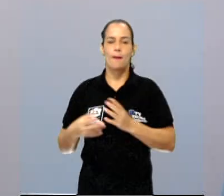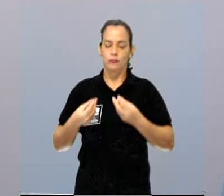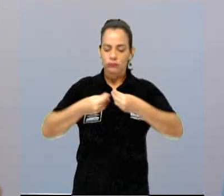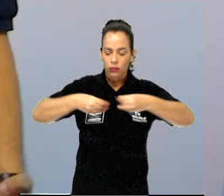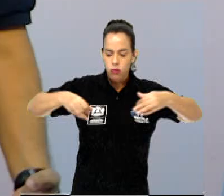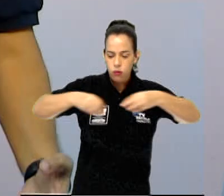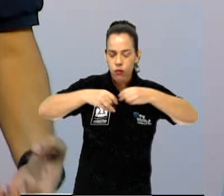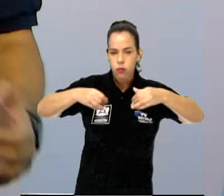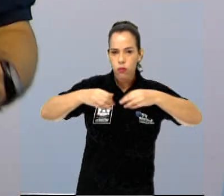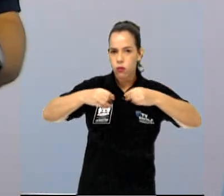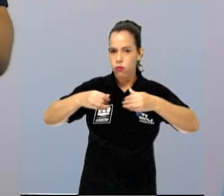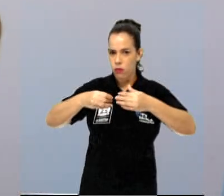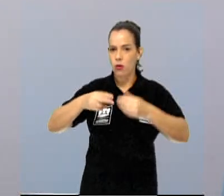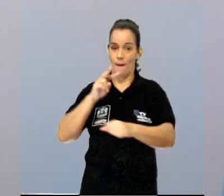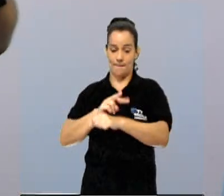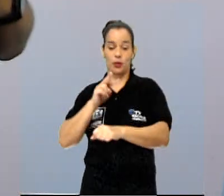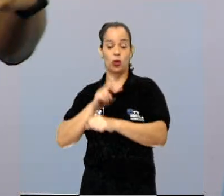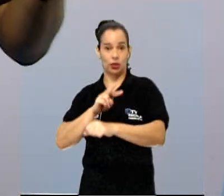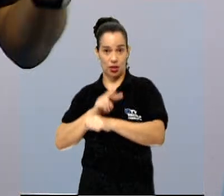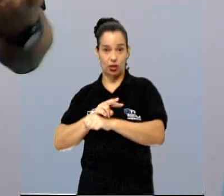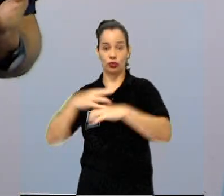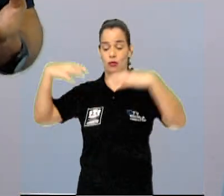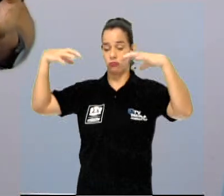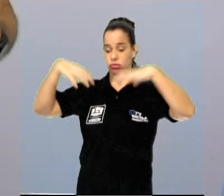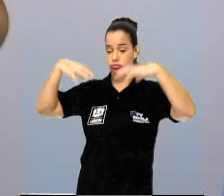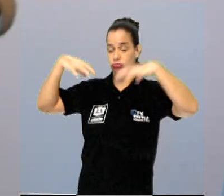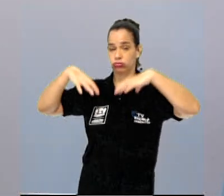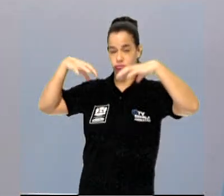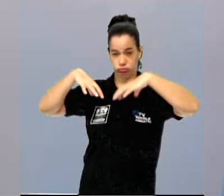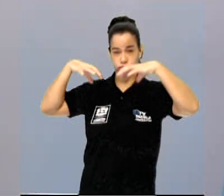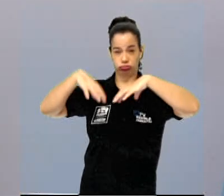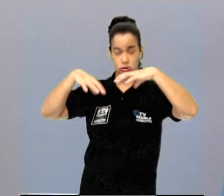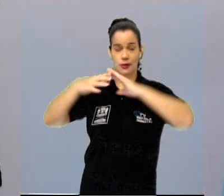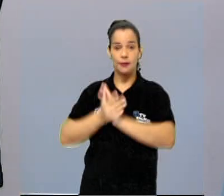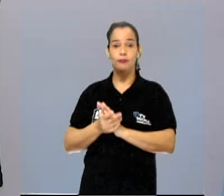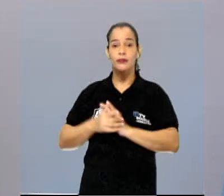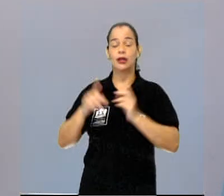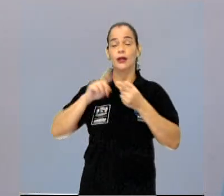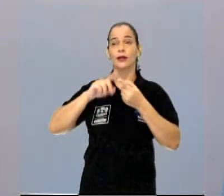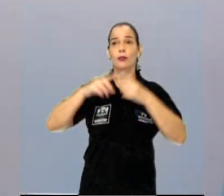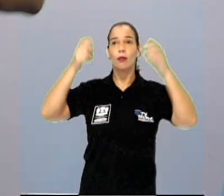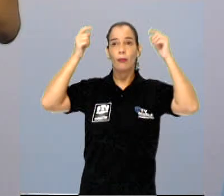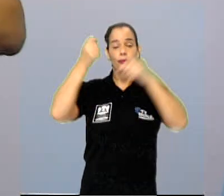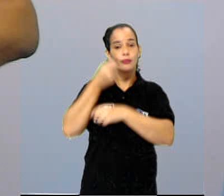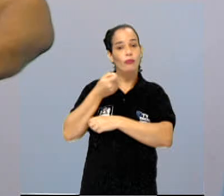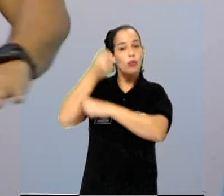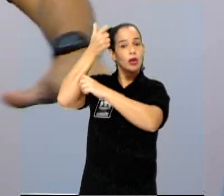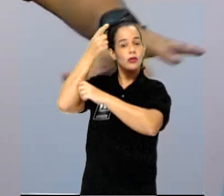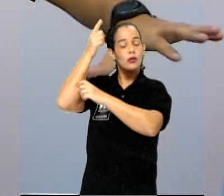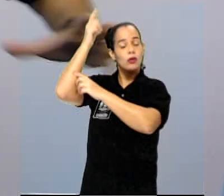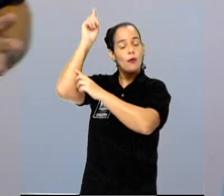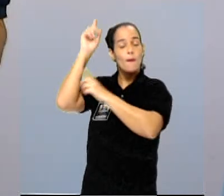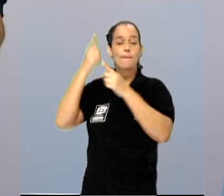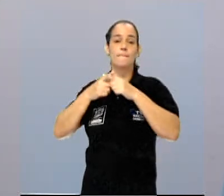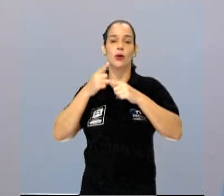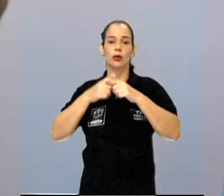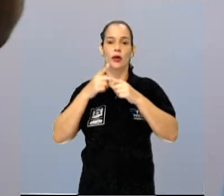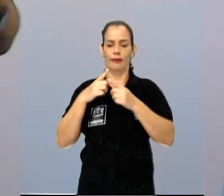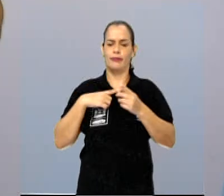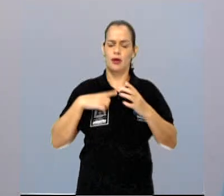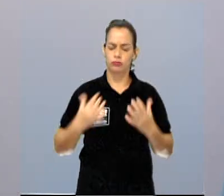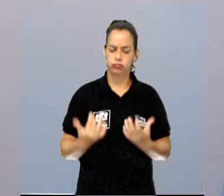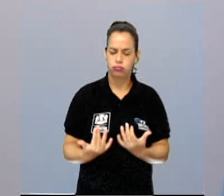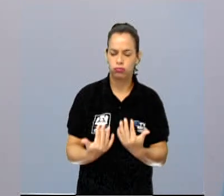toda a chuva que cai ali, diminuindo o potencial de erosão. E guarda-sol também porque ela protege as outras espécies que crescem